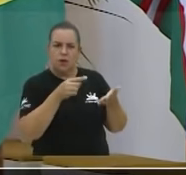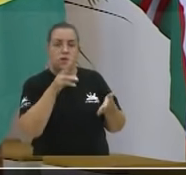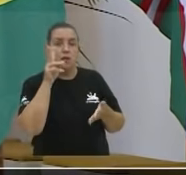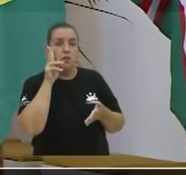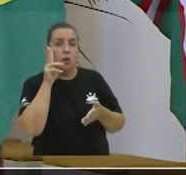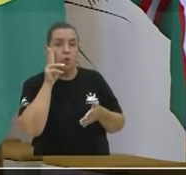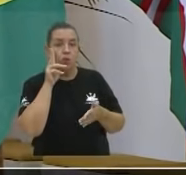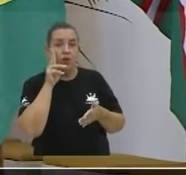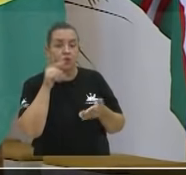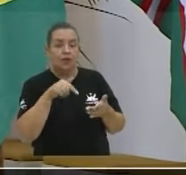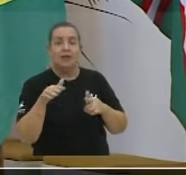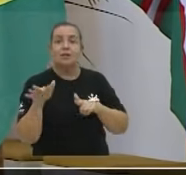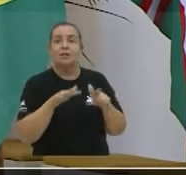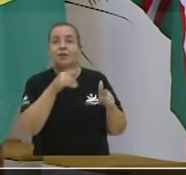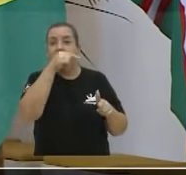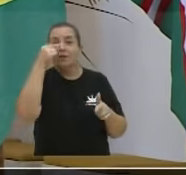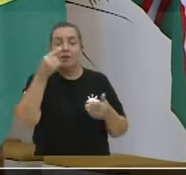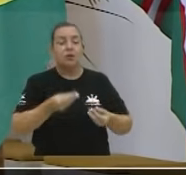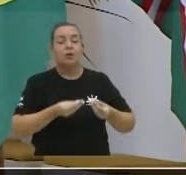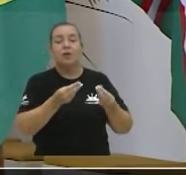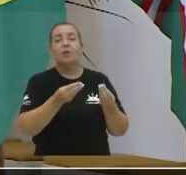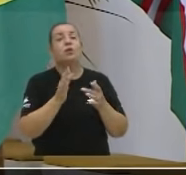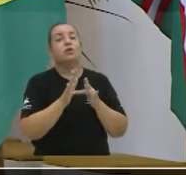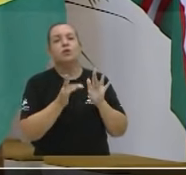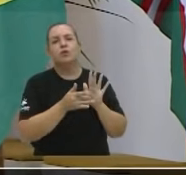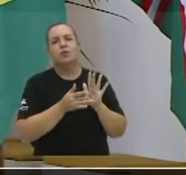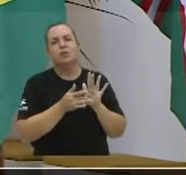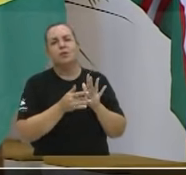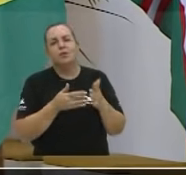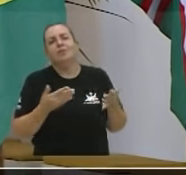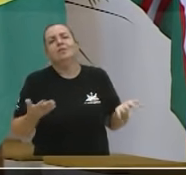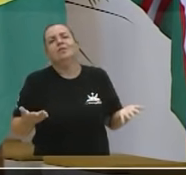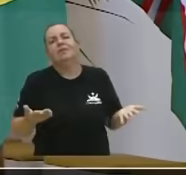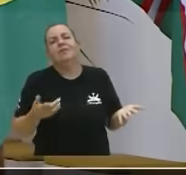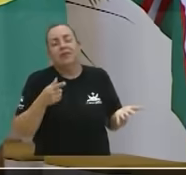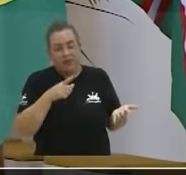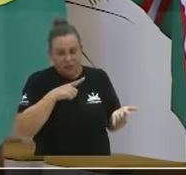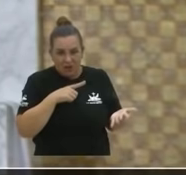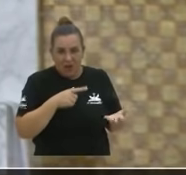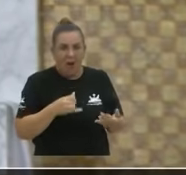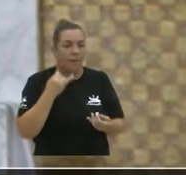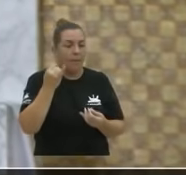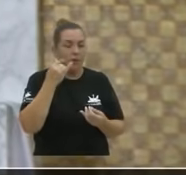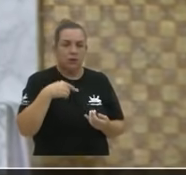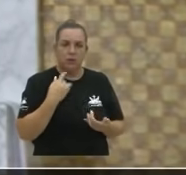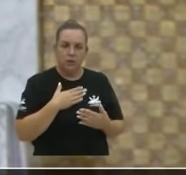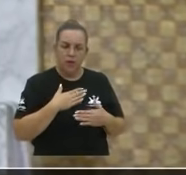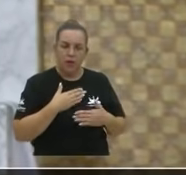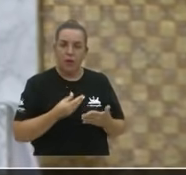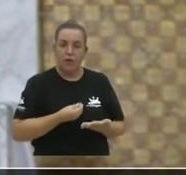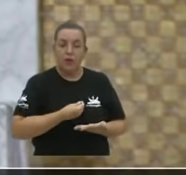segunda-feira da Semana Santa para Jesus? Jesus, isso que eu tenho é precioso na minha vida e eu te dou.